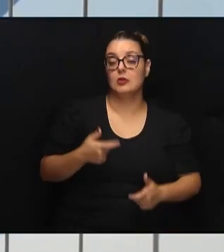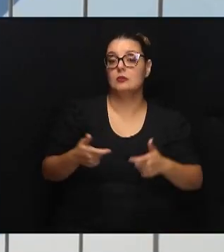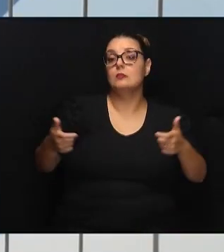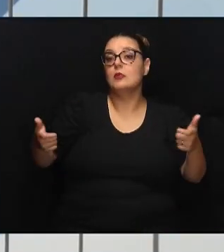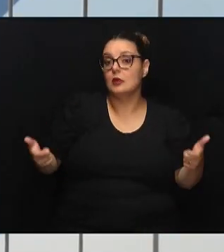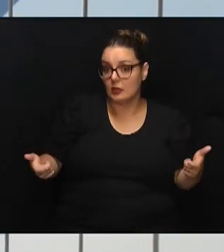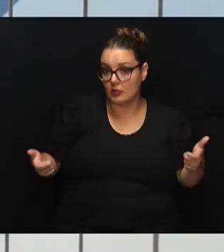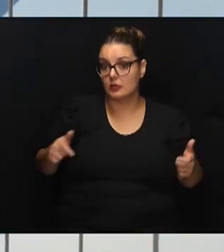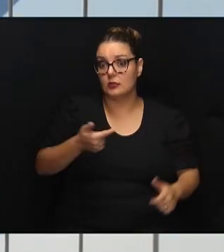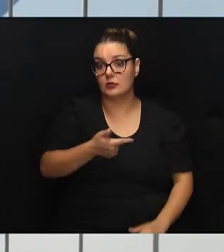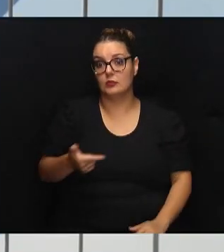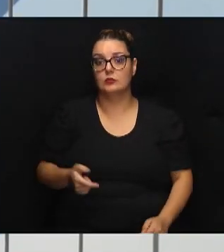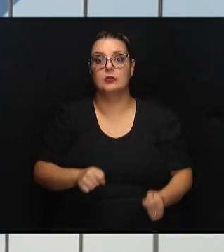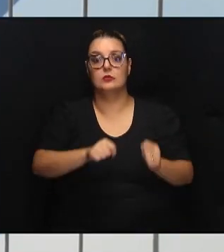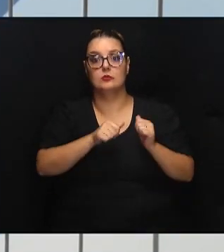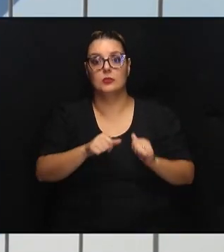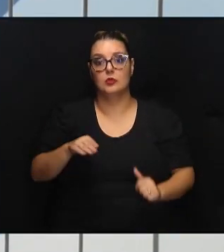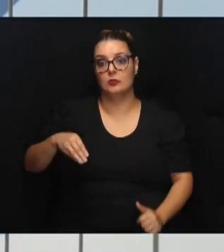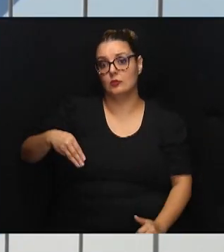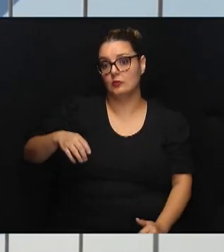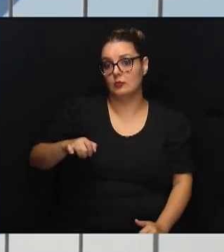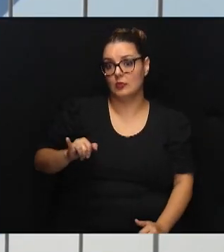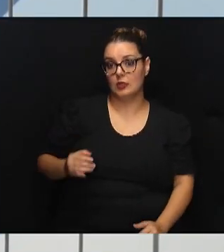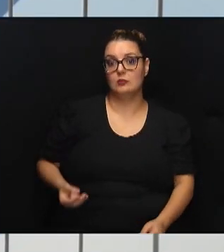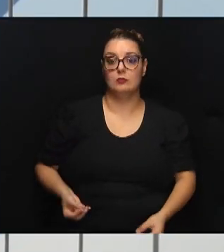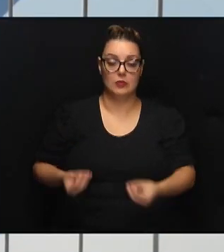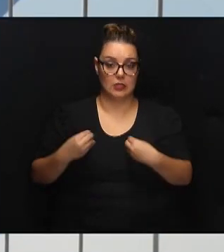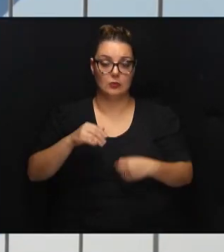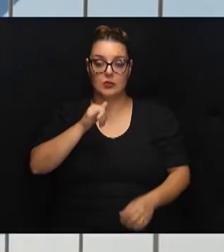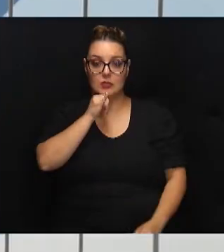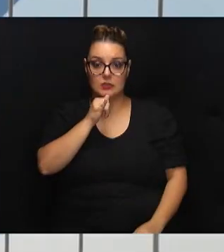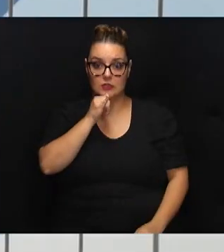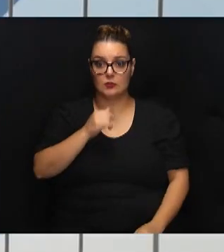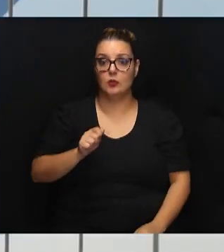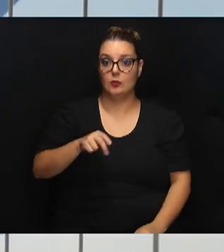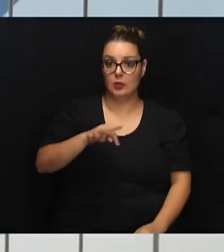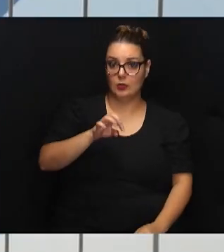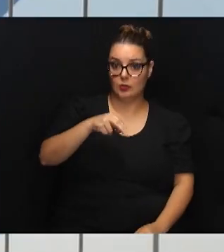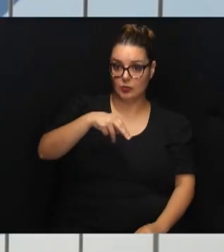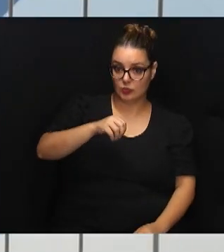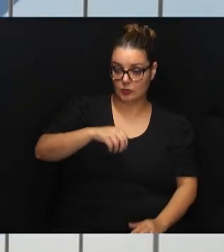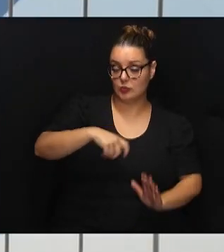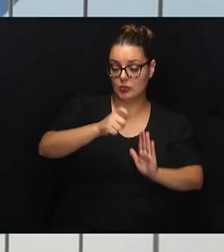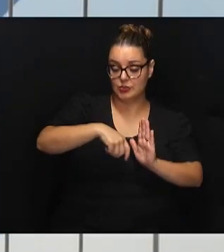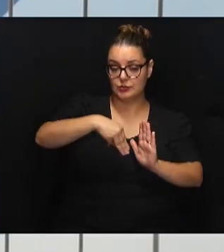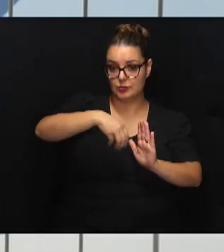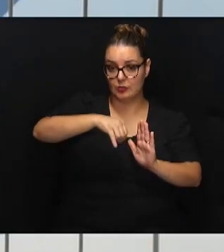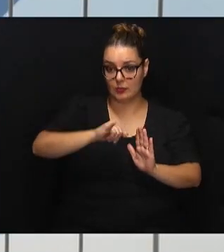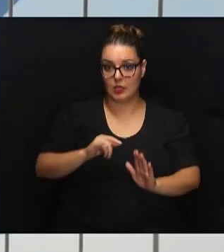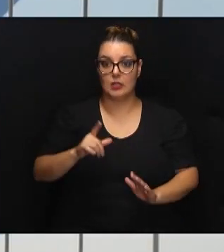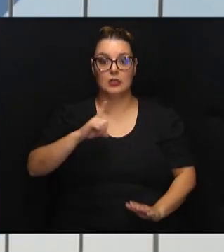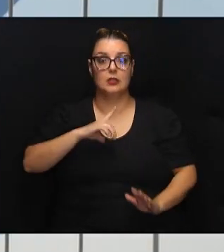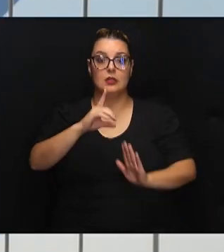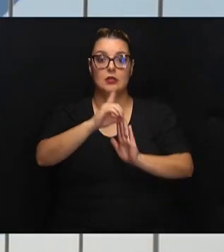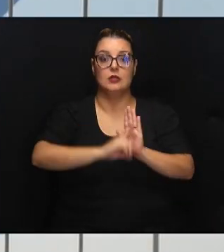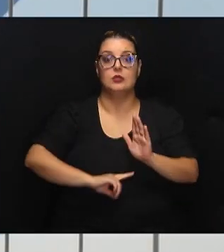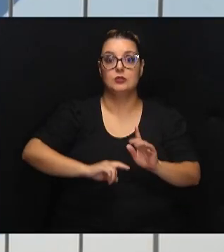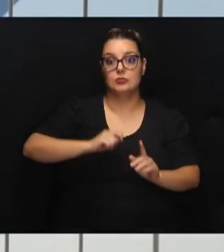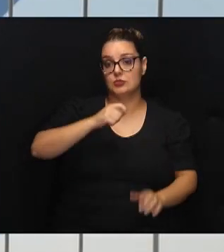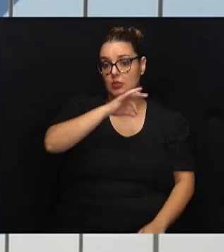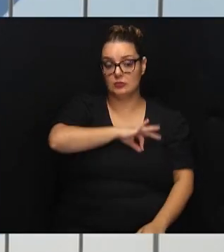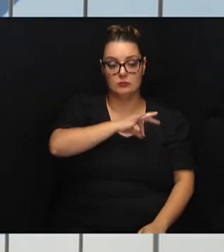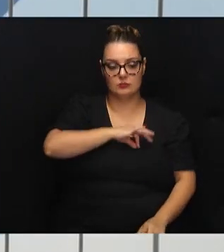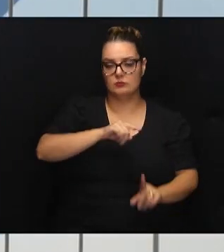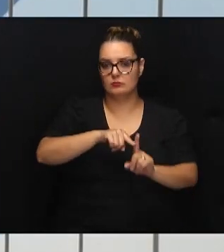benefícios que o MEI me traz. Por exemplo, o autônomo que tem o registro de MEI, ele tem direito a salário maternidade, ele